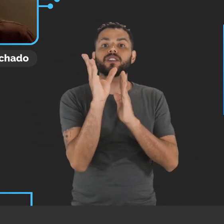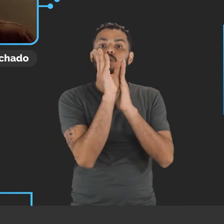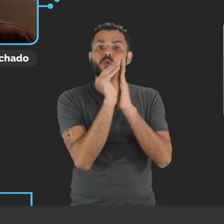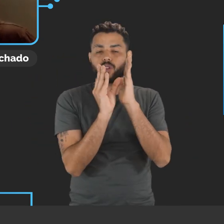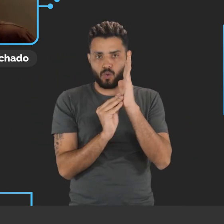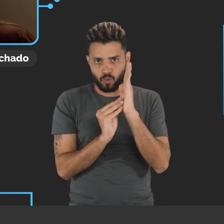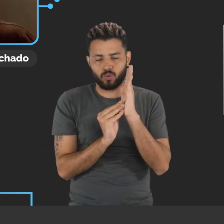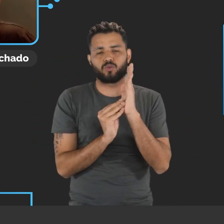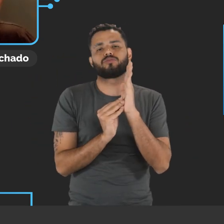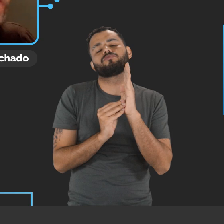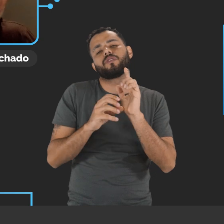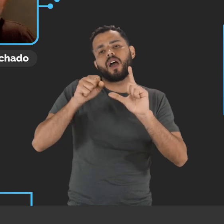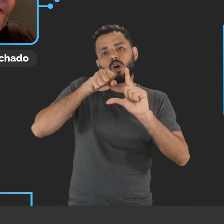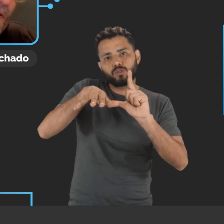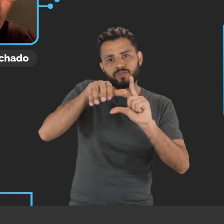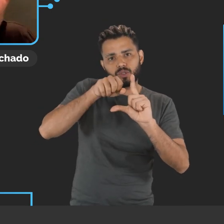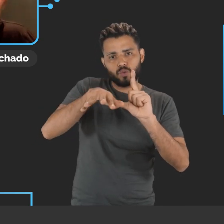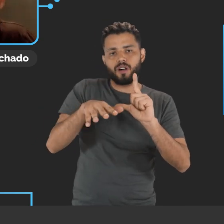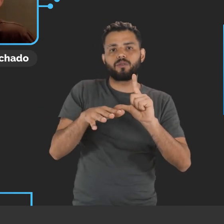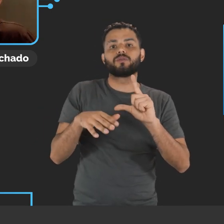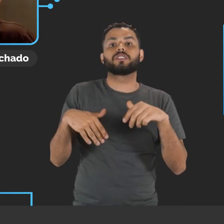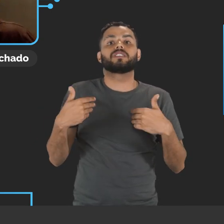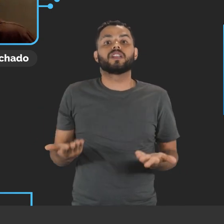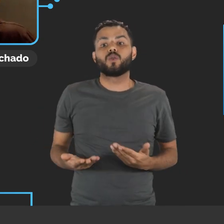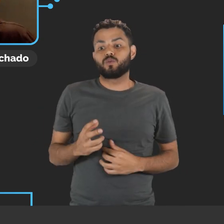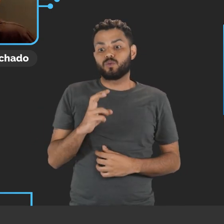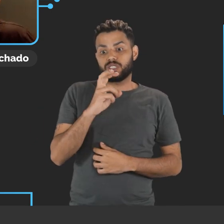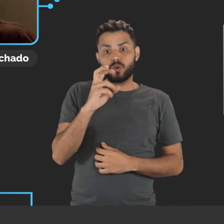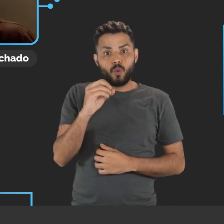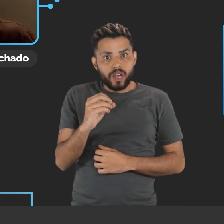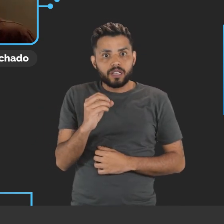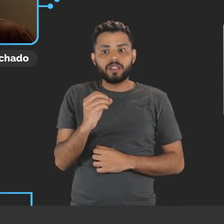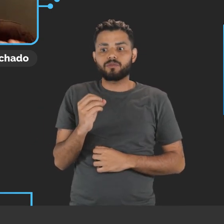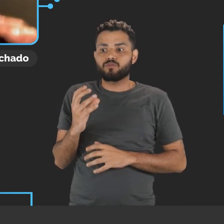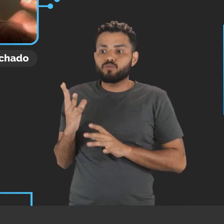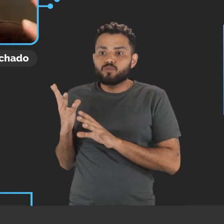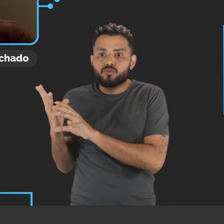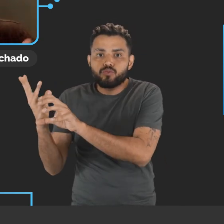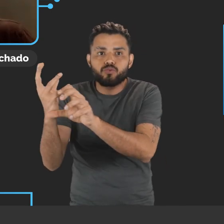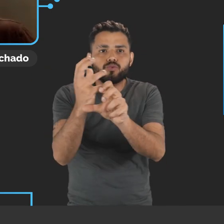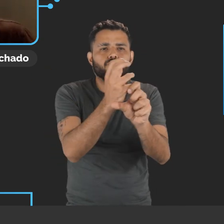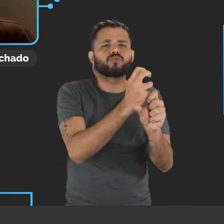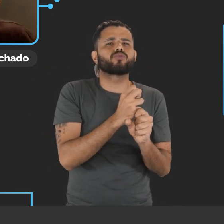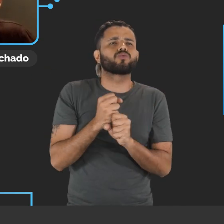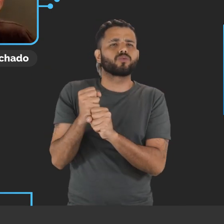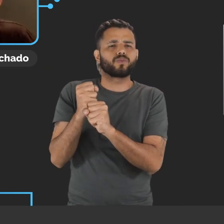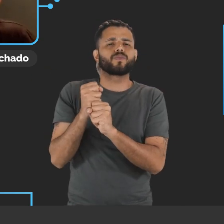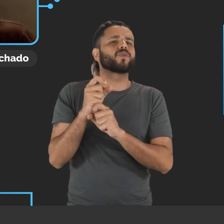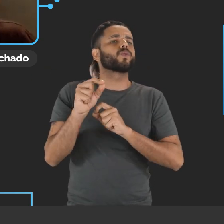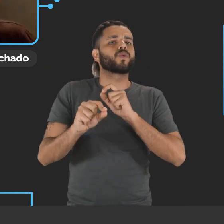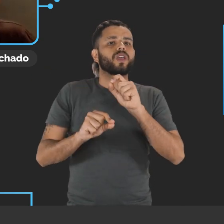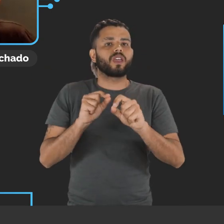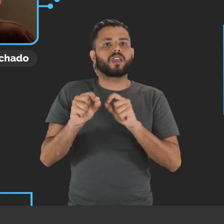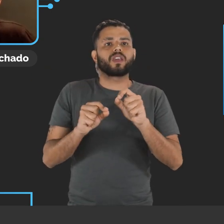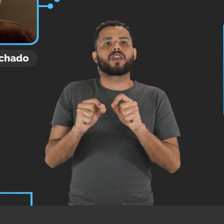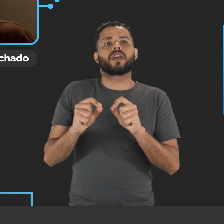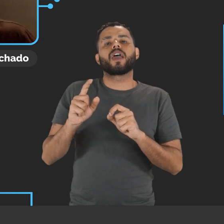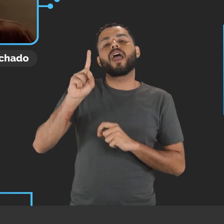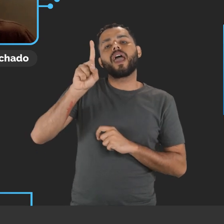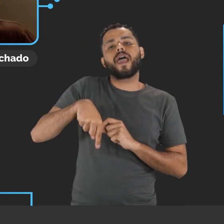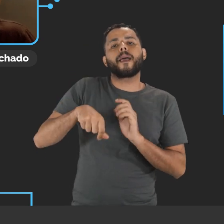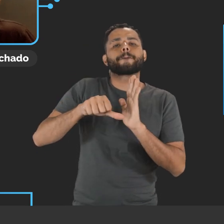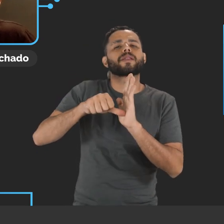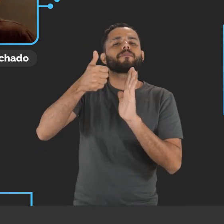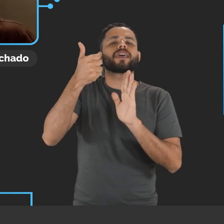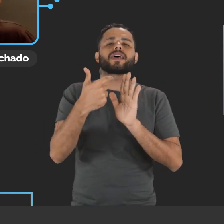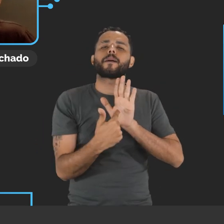e esses 50 conteúdos, mais de 50 conteúdos produzidos, vão ser reunidos na Mobim, a gente está chamando de Mobim,